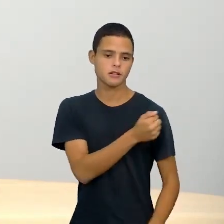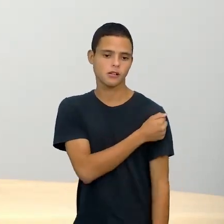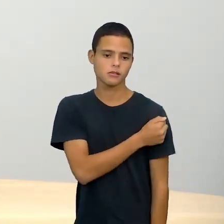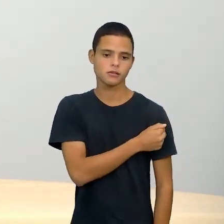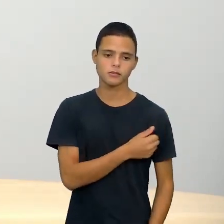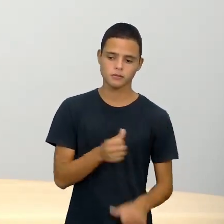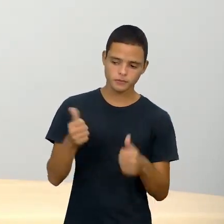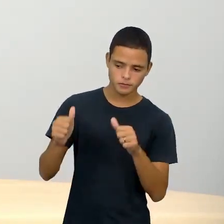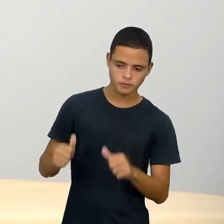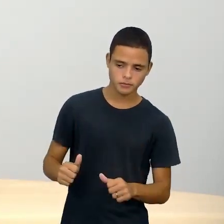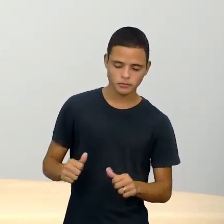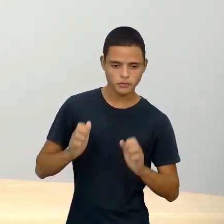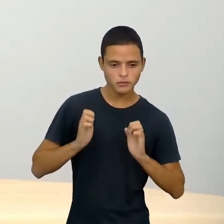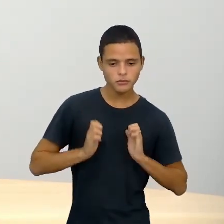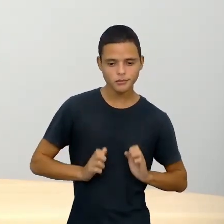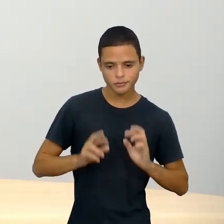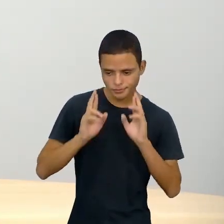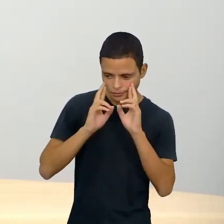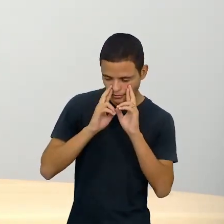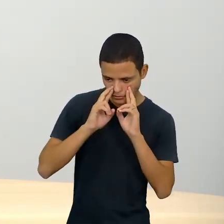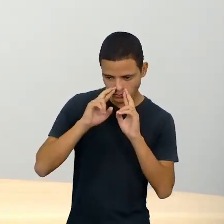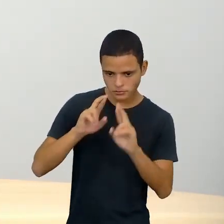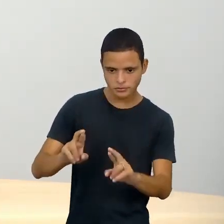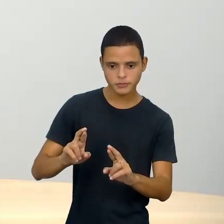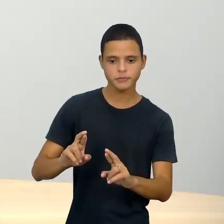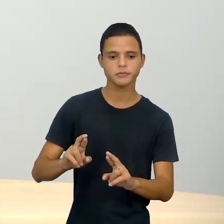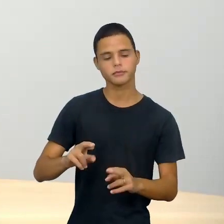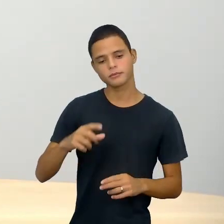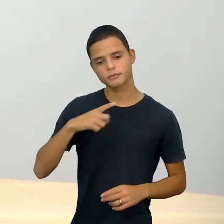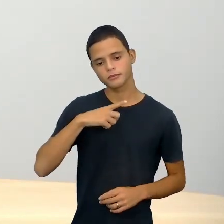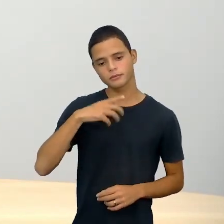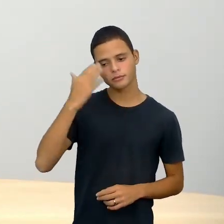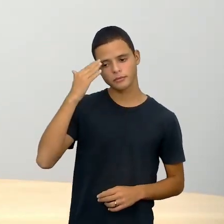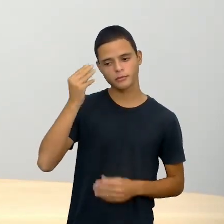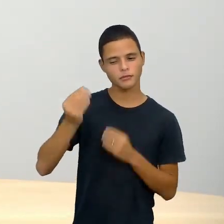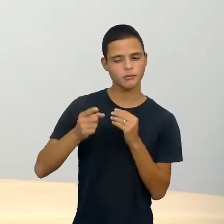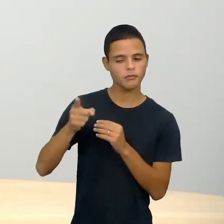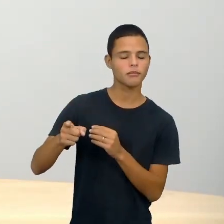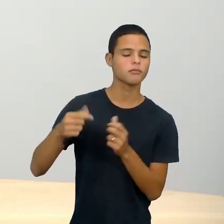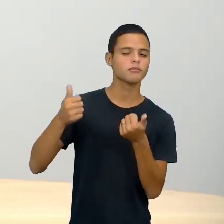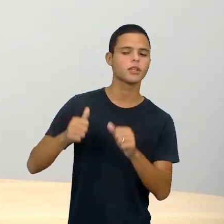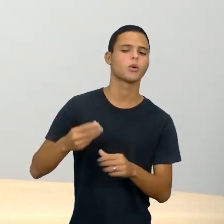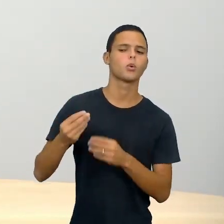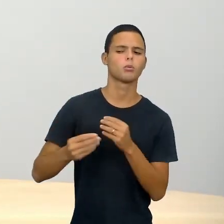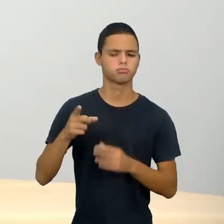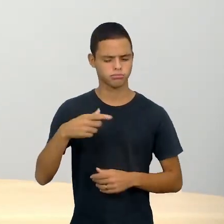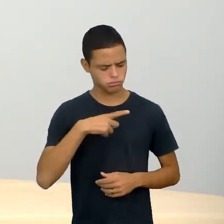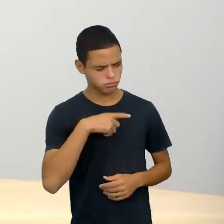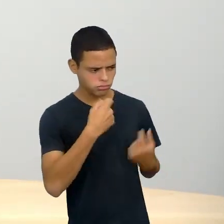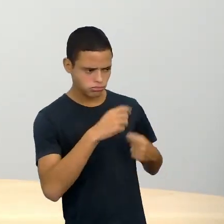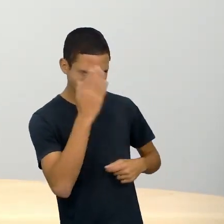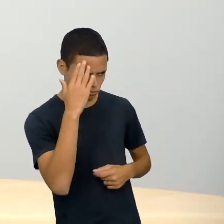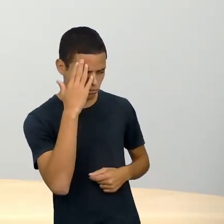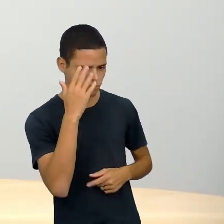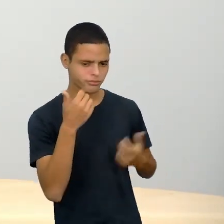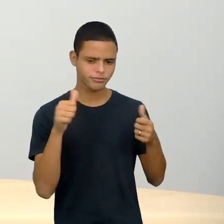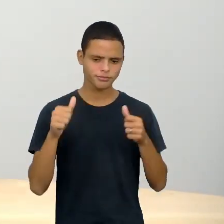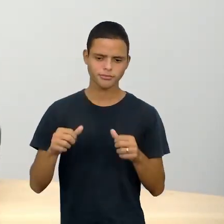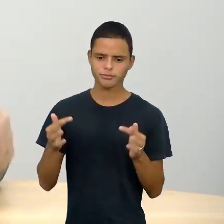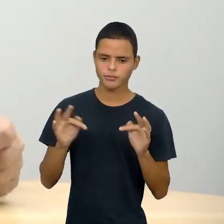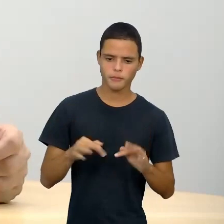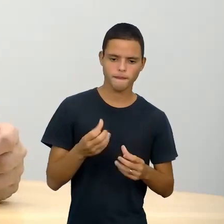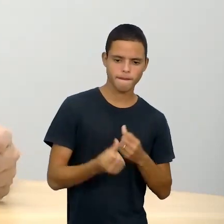aluno com ética, respeito, ele tem que entender como ele está sendo avaliado, ele não pode ser avaliado ao final